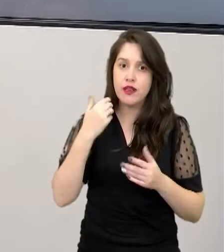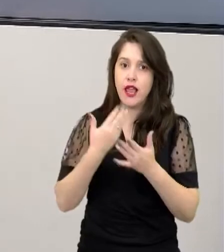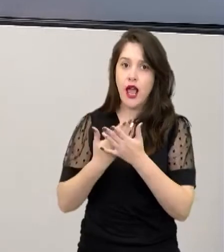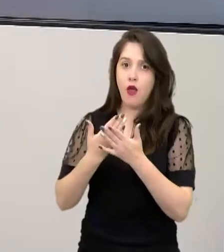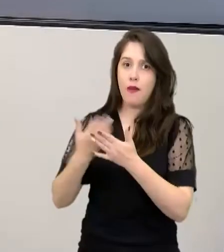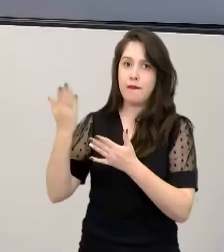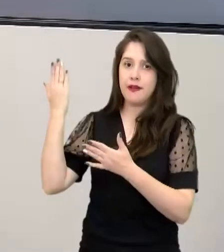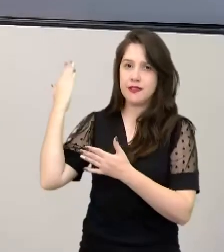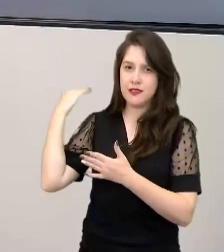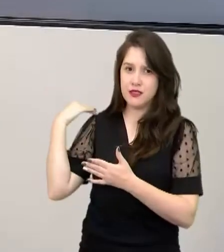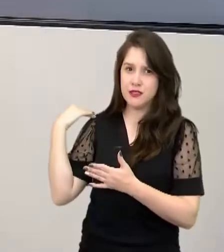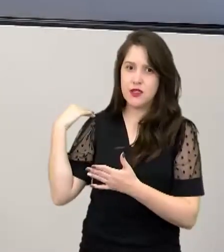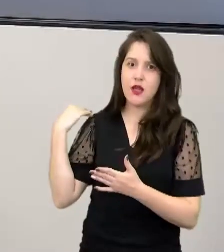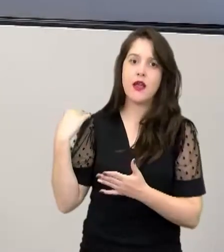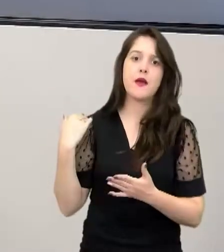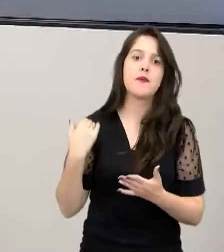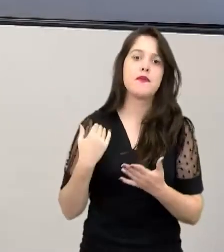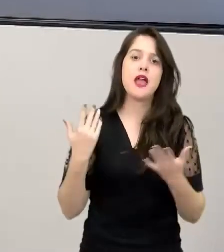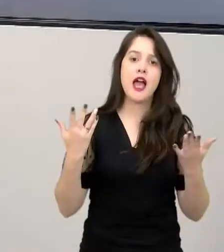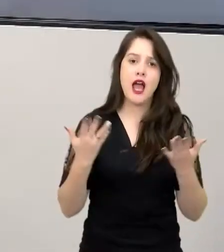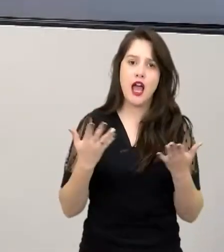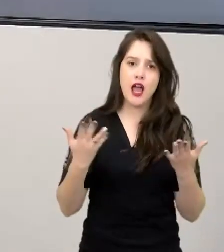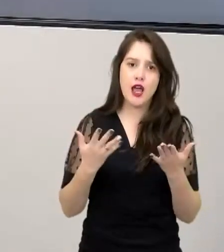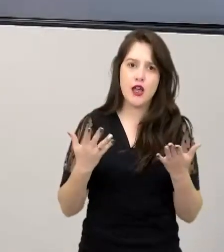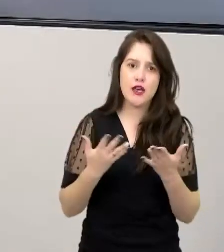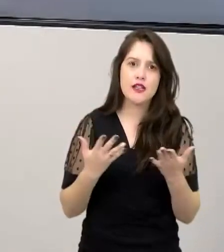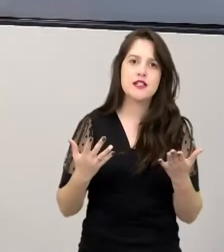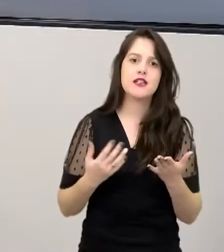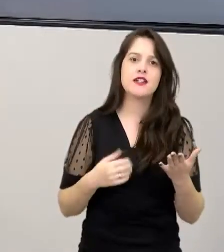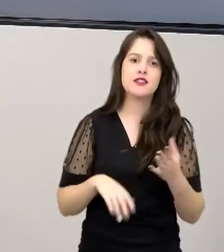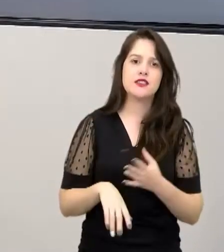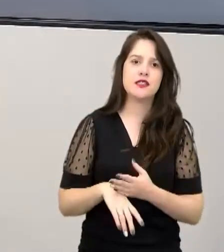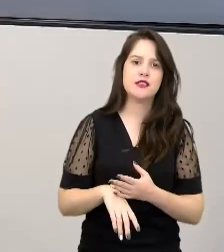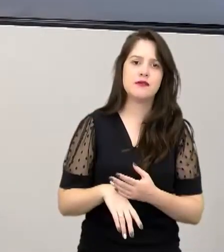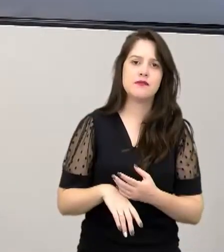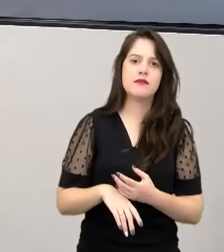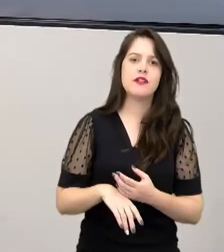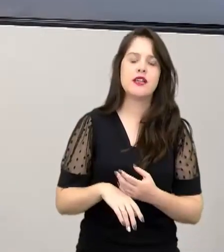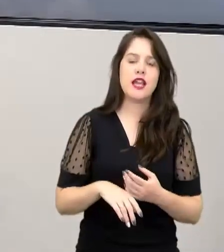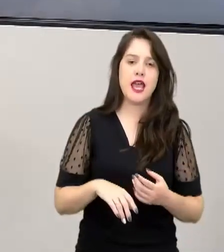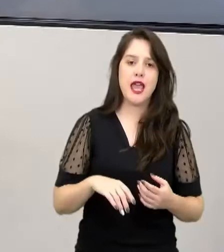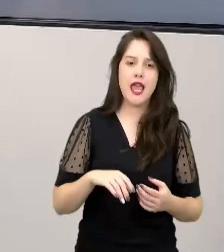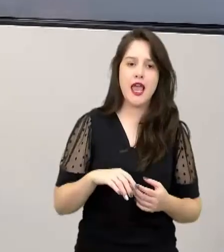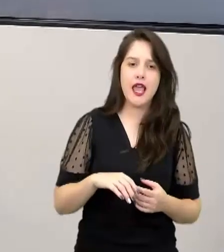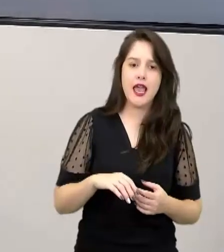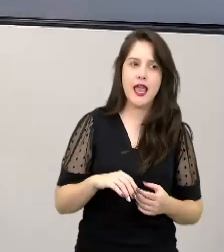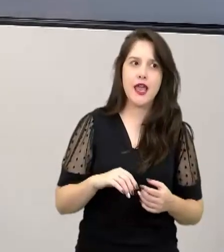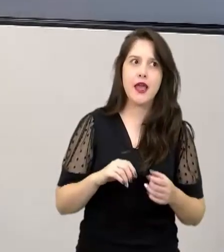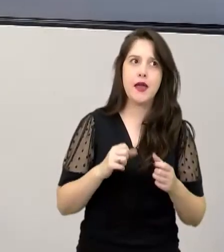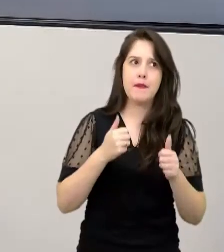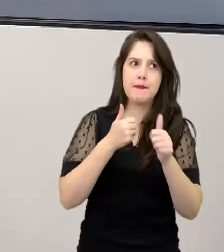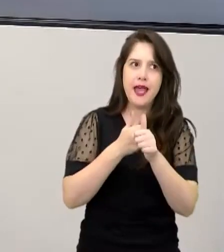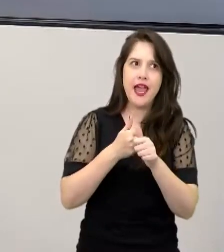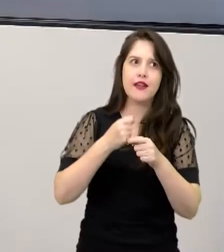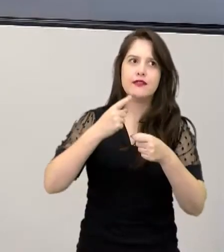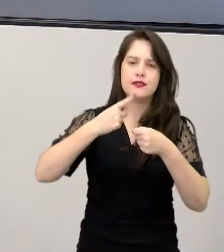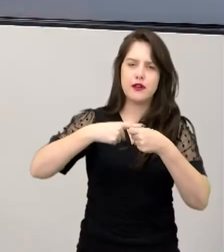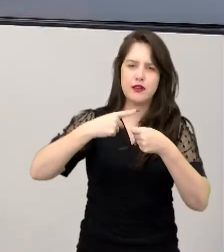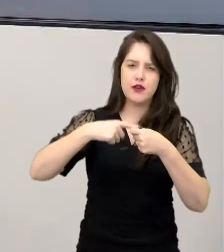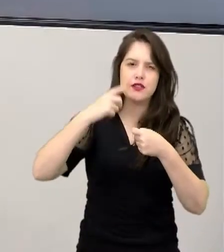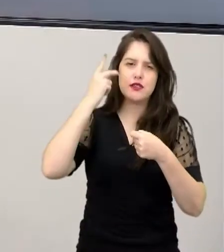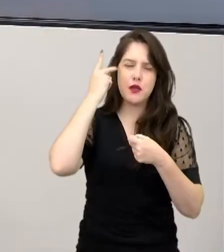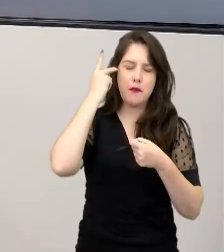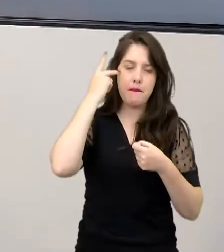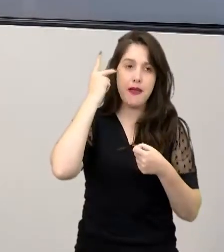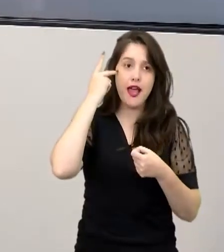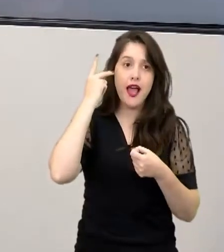a gente estava aí no Museu de História Natural, no Zooparque Itatiba. Então, pertinho aqui de São Paulo, né?